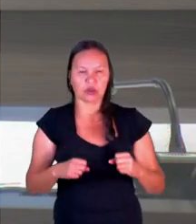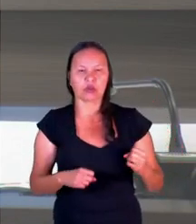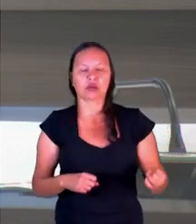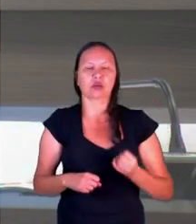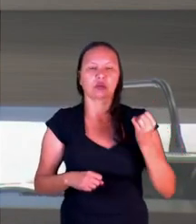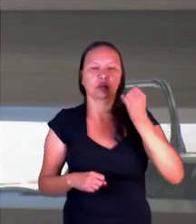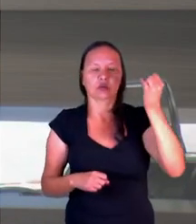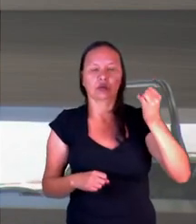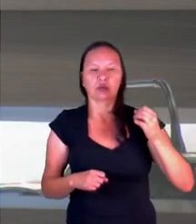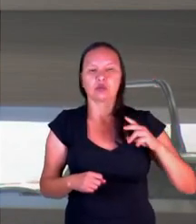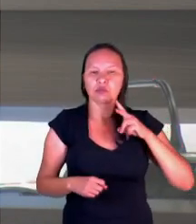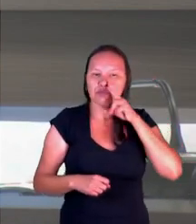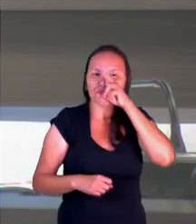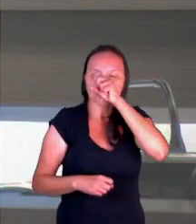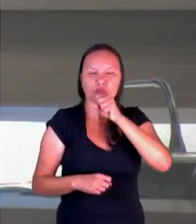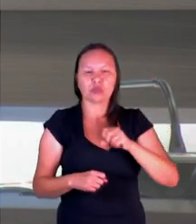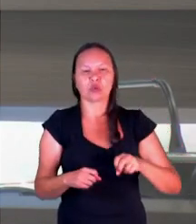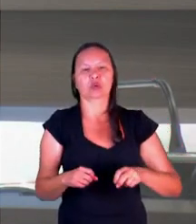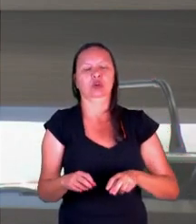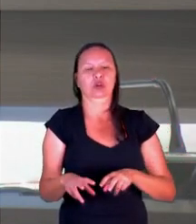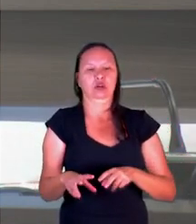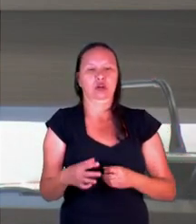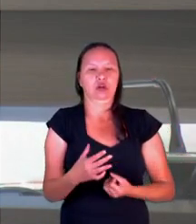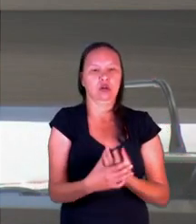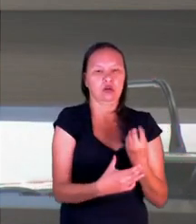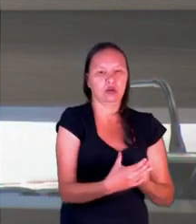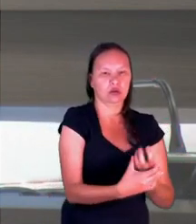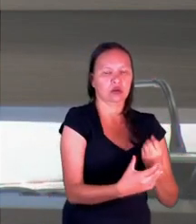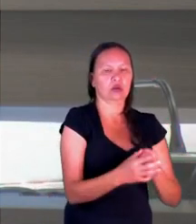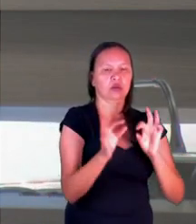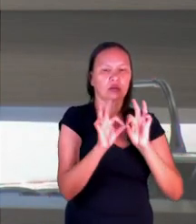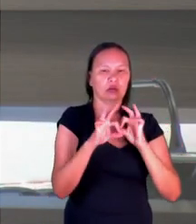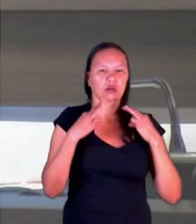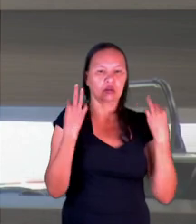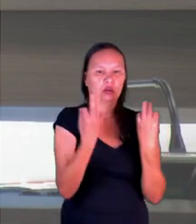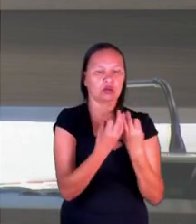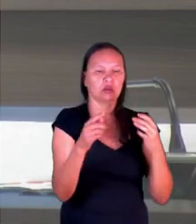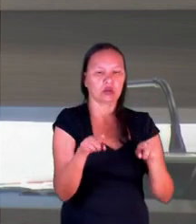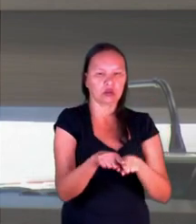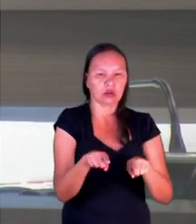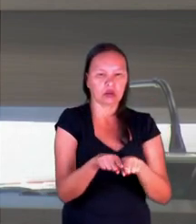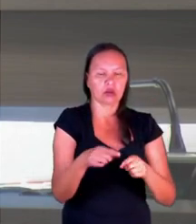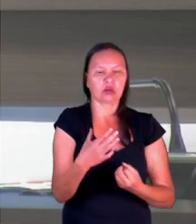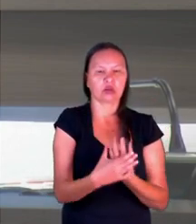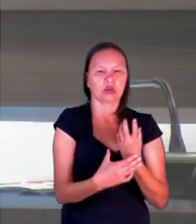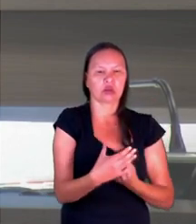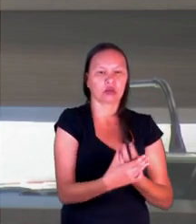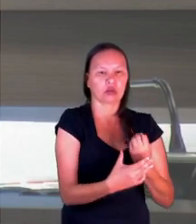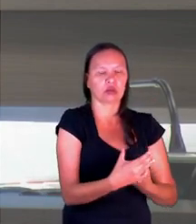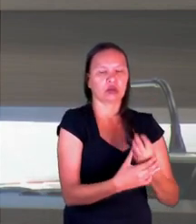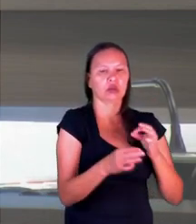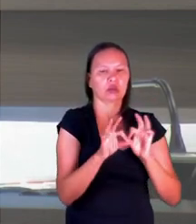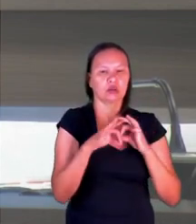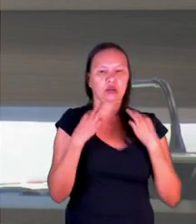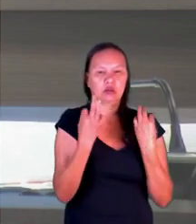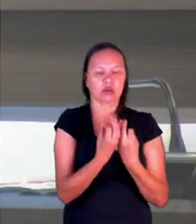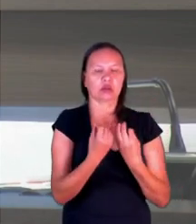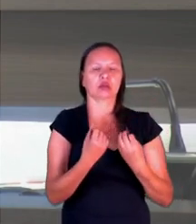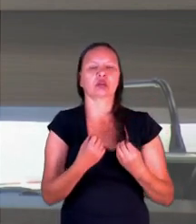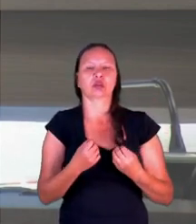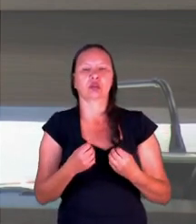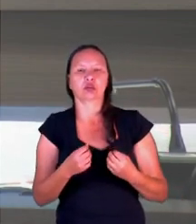tema do fortalecimento da Agricultura Familiar e também das Produções das populações